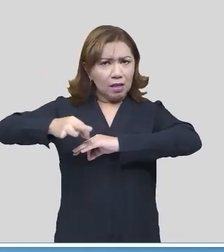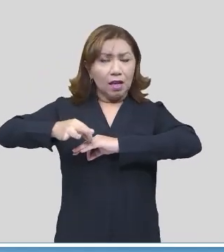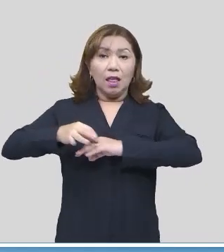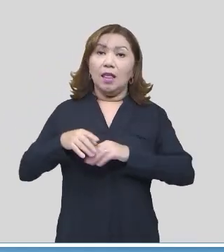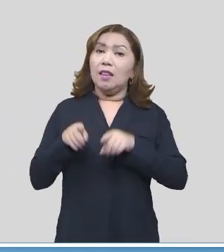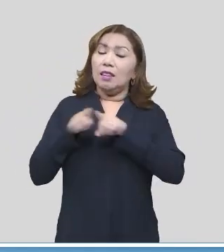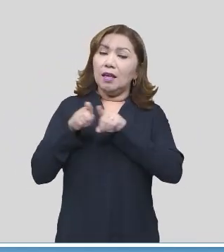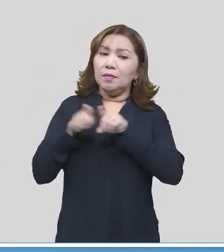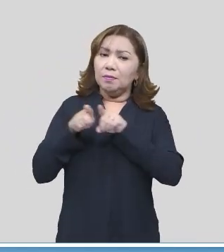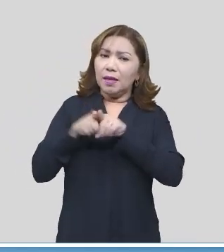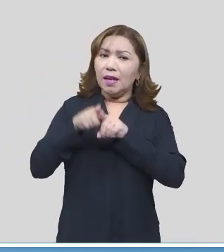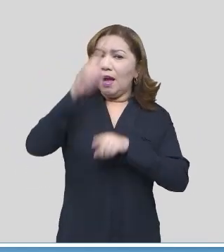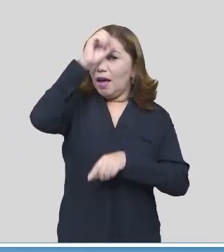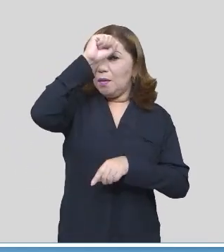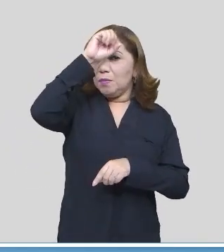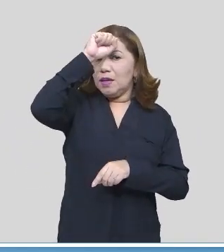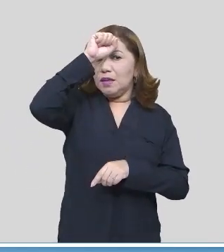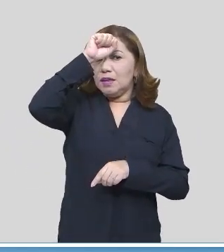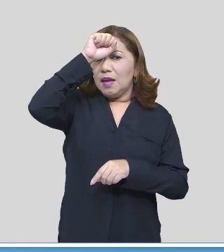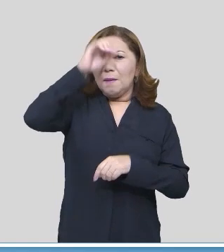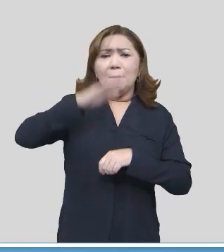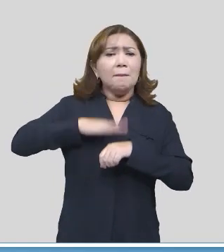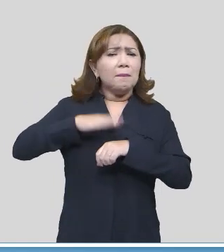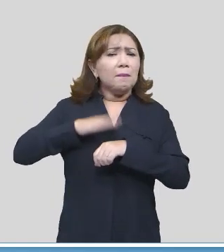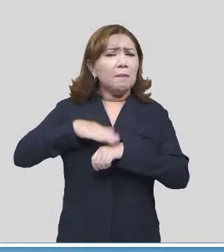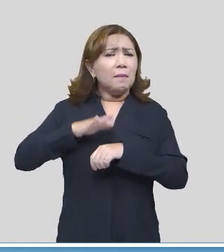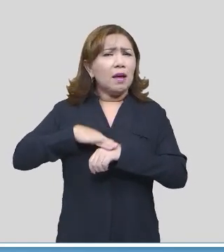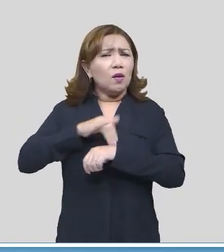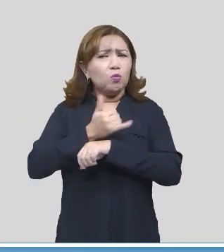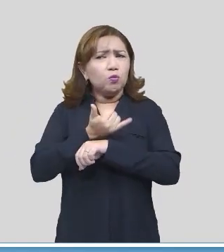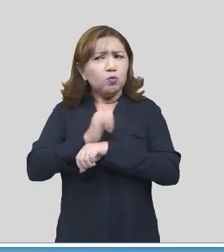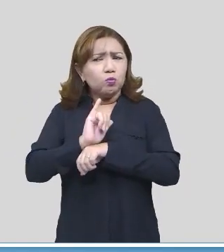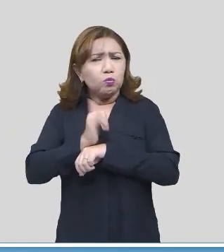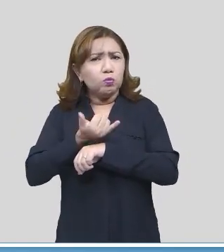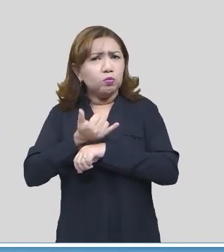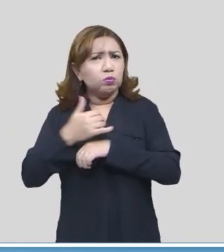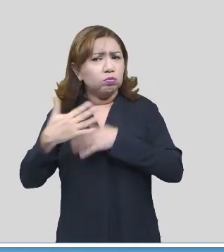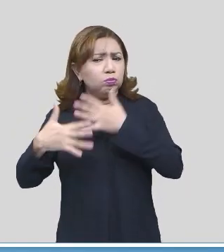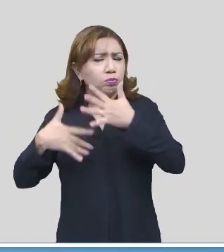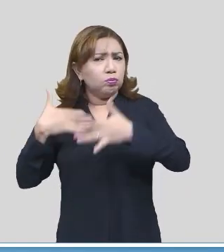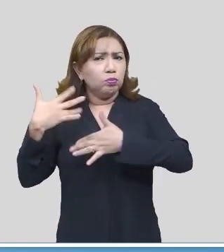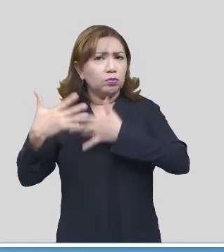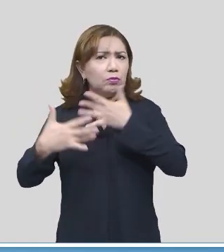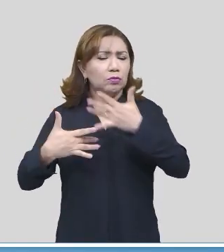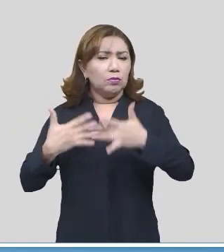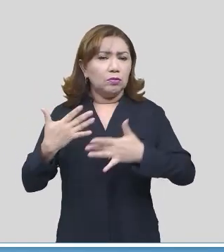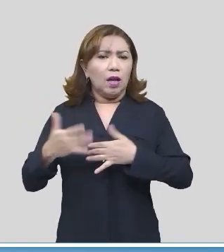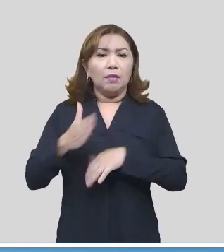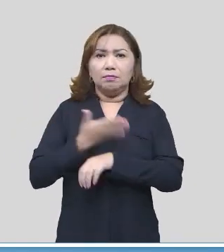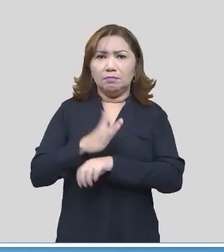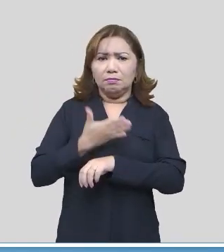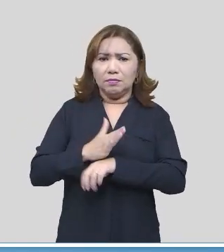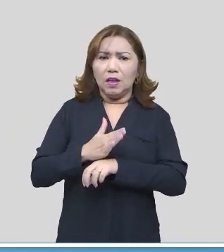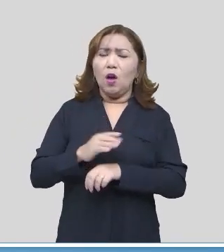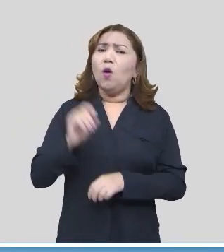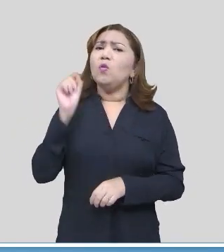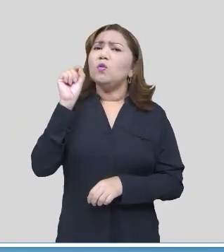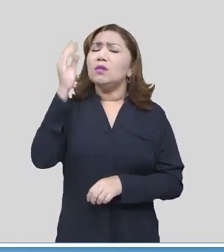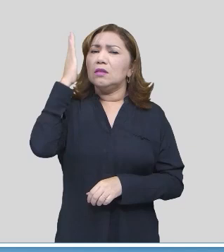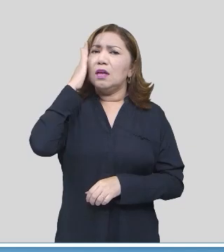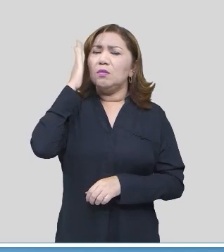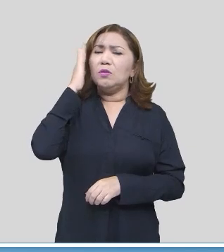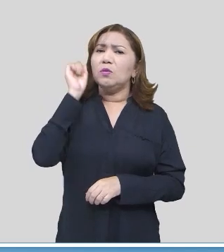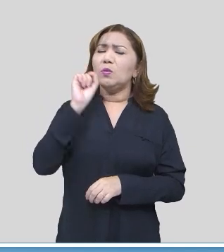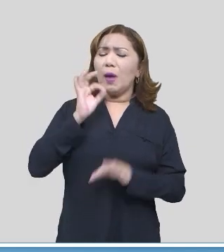também vamos aprender mais maneiras de praticar essas habilidades. Você sabe o que é